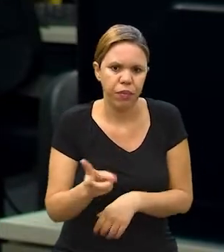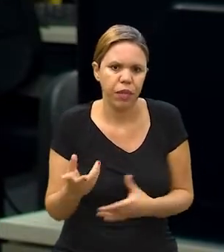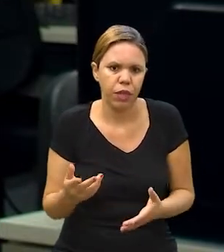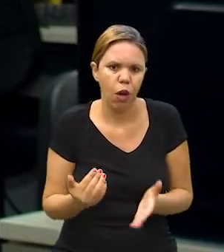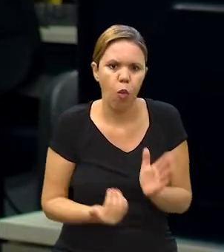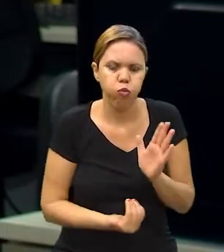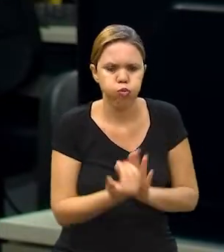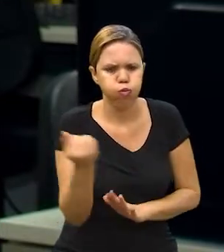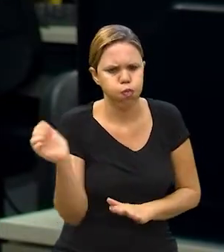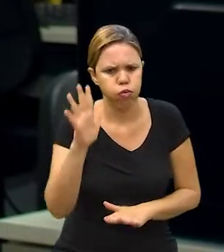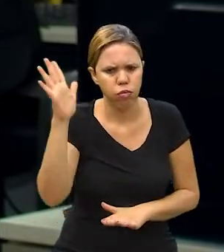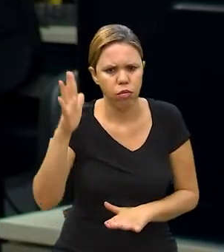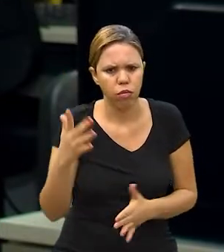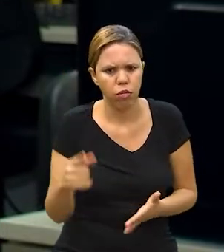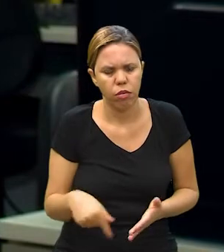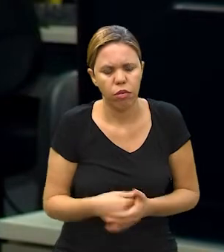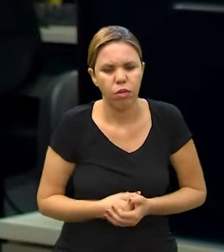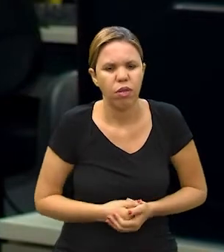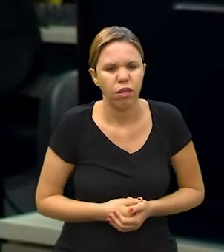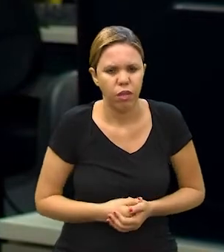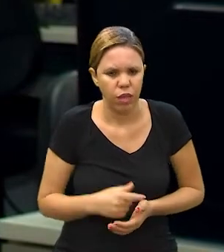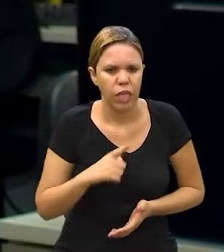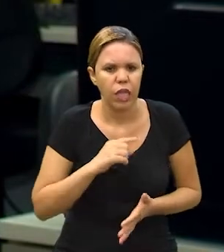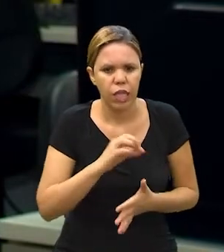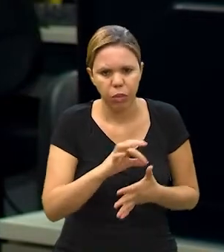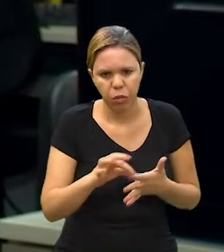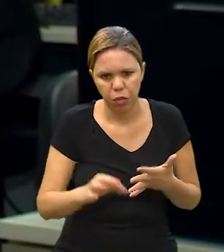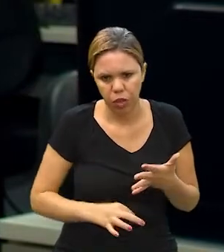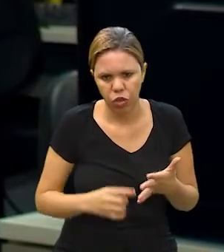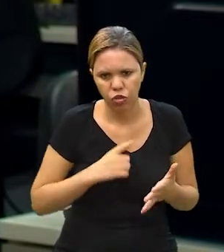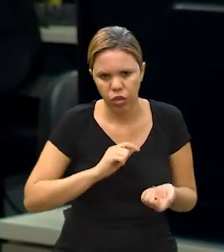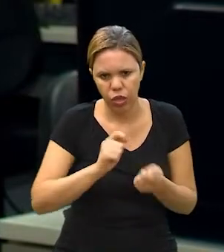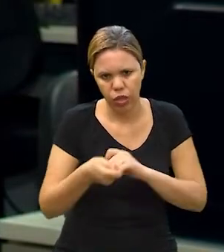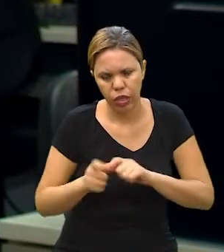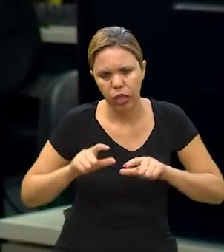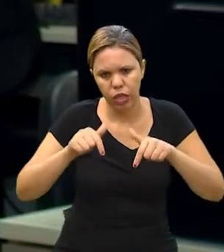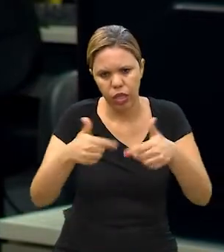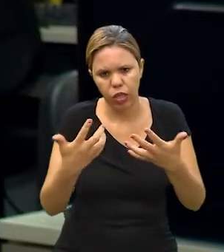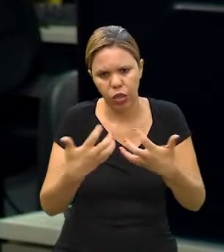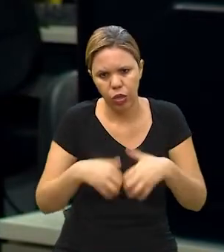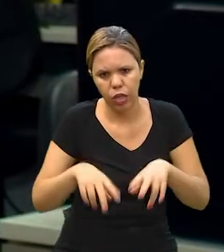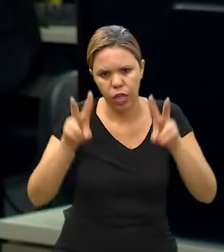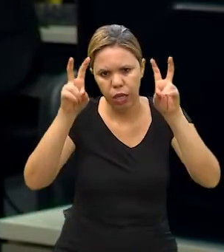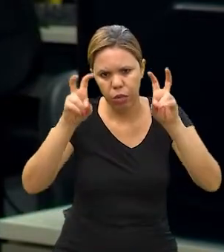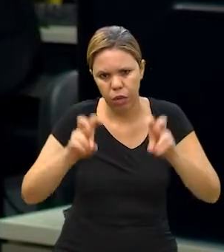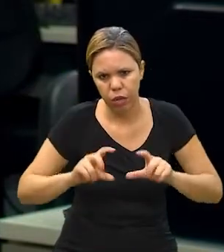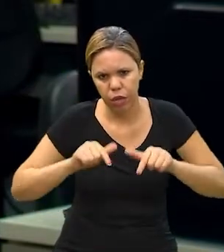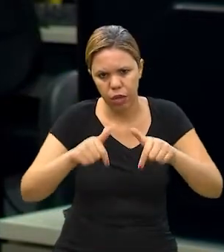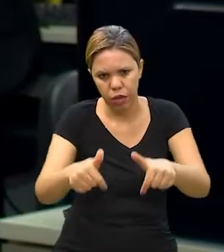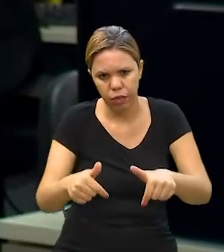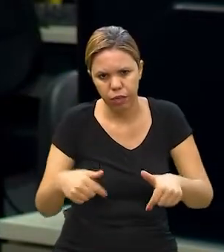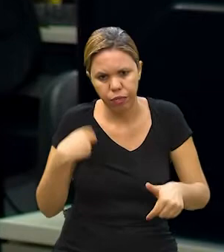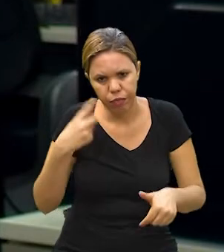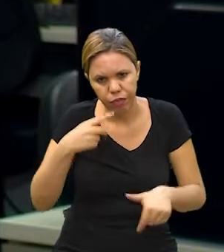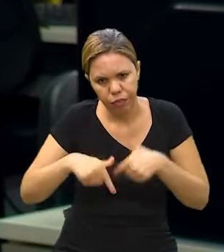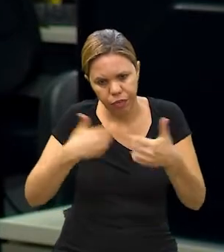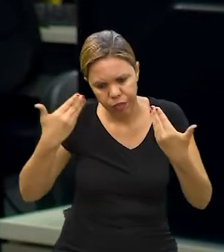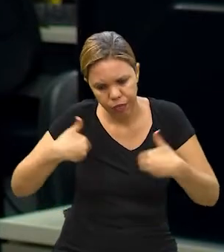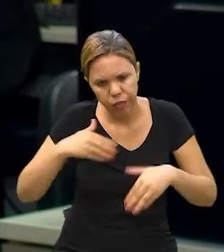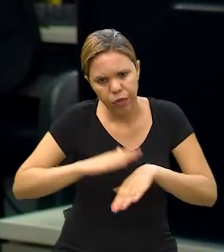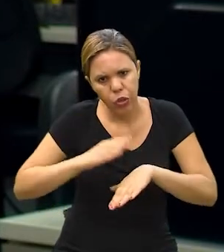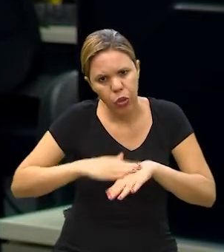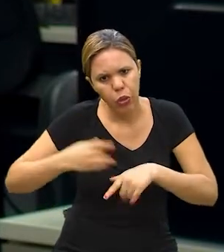alto e sem reconhecer que há maneiras mais adequadas de fazer esse enfrentamento. Tudo isso tem sido tema de ação parlamentar do nosso mandato,